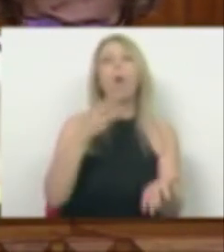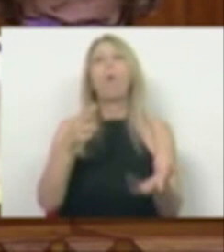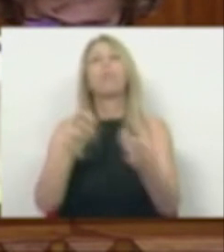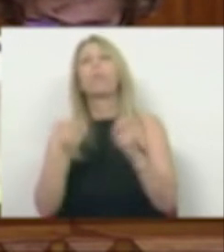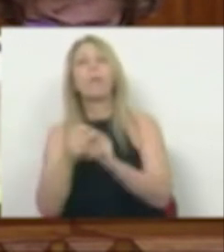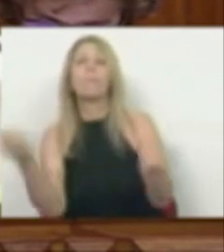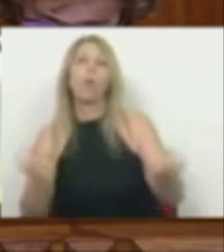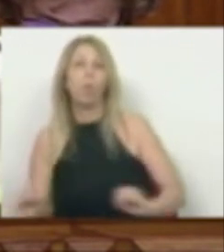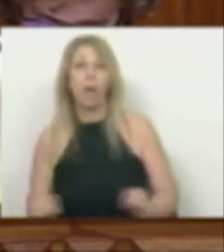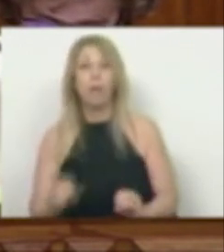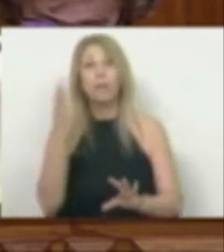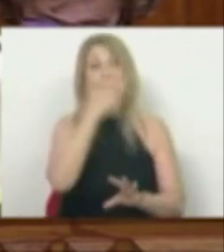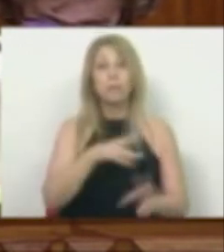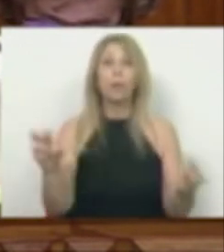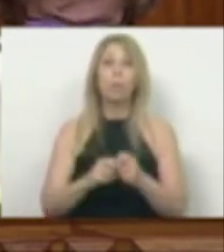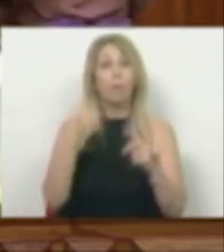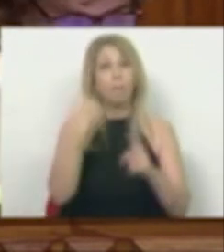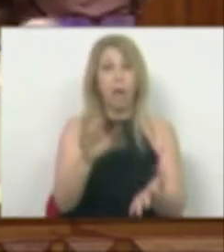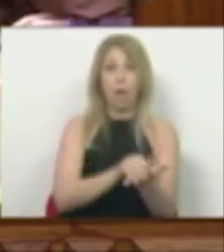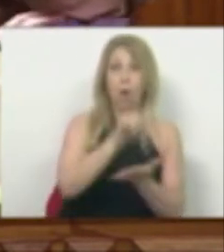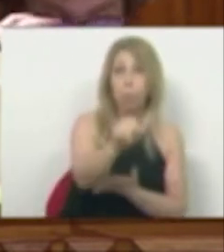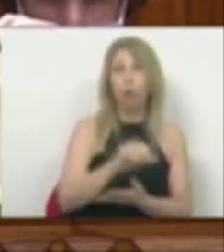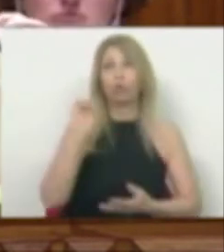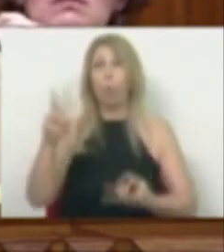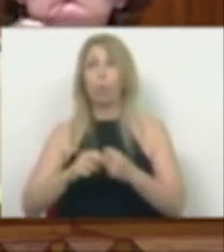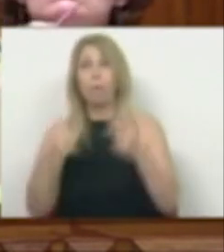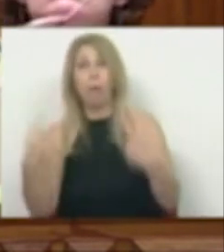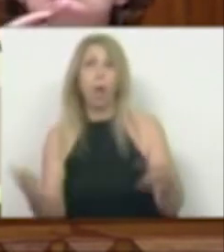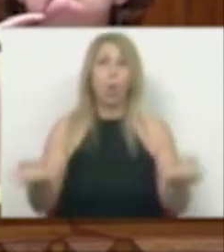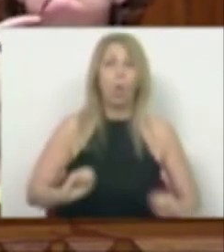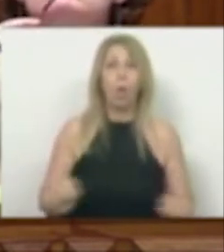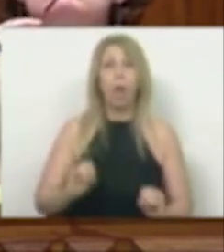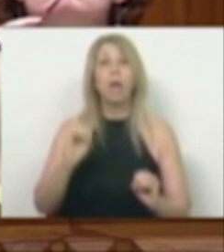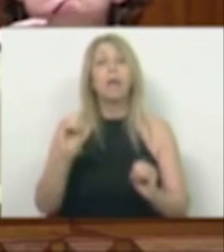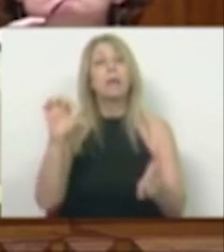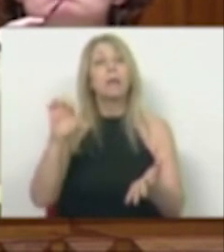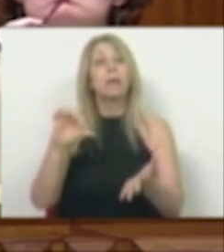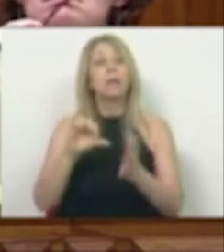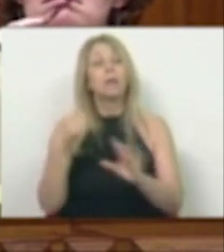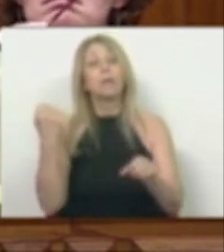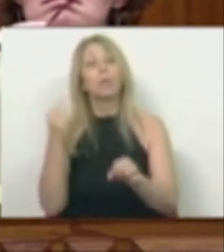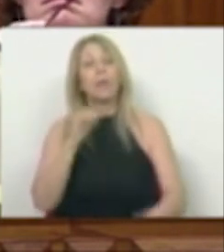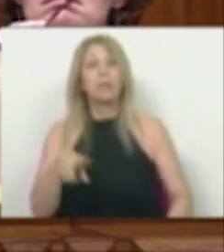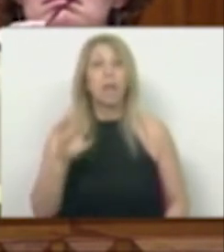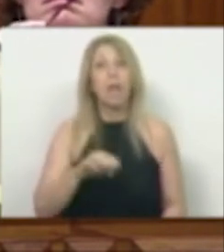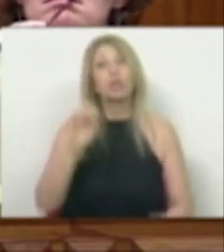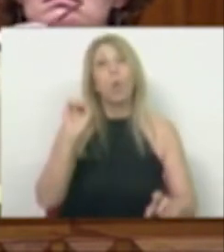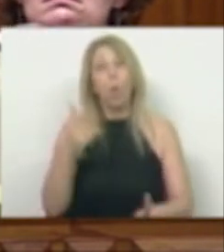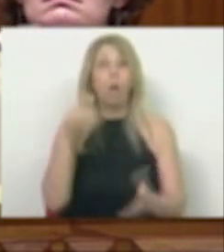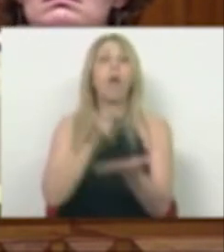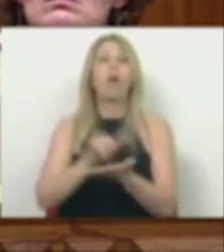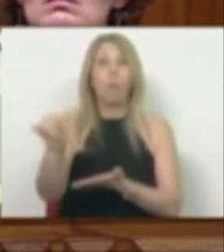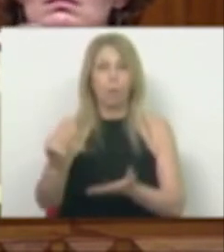aeroportos, se há ou não há problemas no Serviço Nacional de Saúde, se há ou não há problemas nos incêndios florestais. Claro que há problemas. Se tivessem